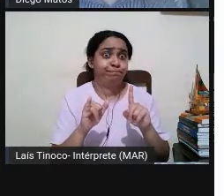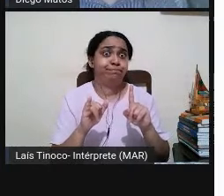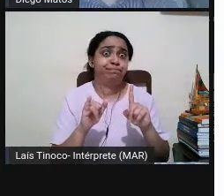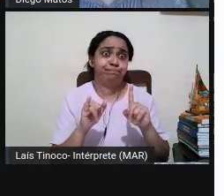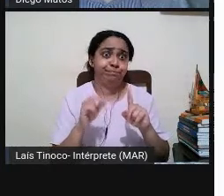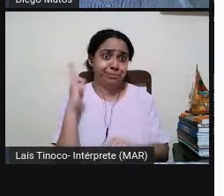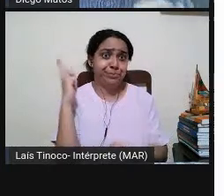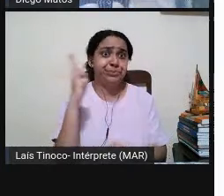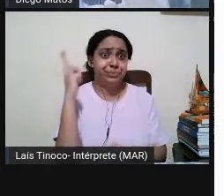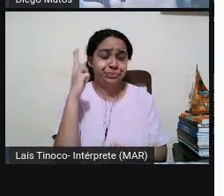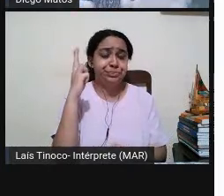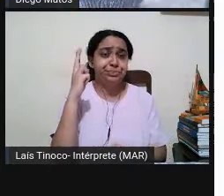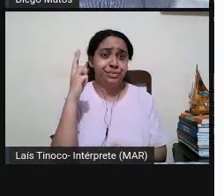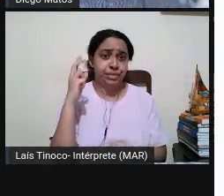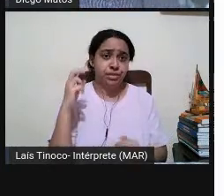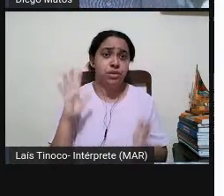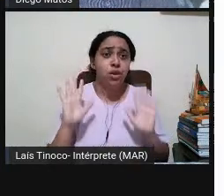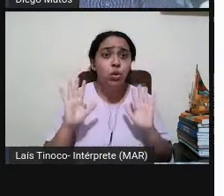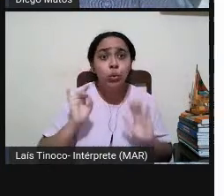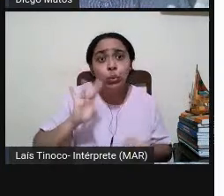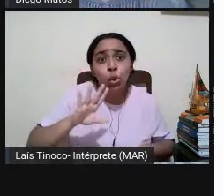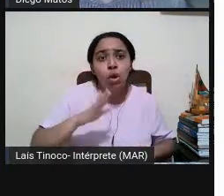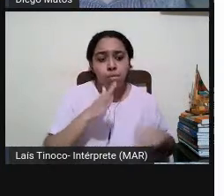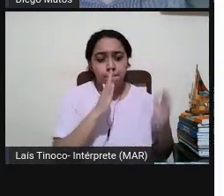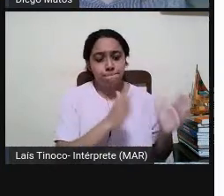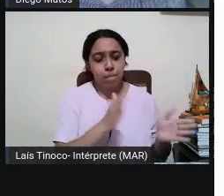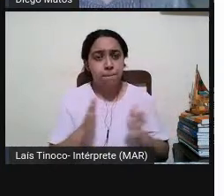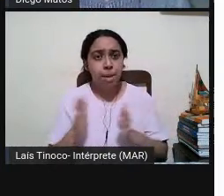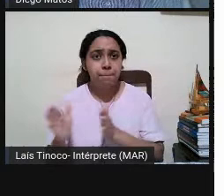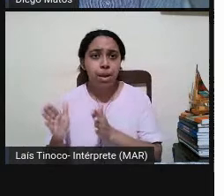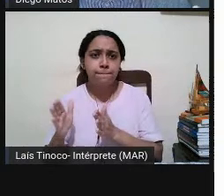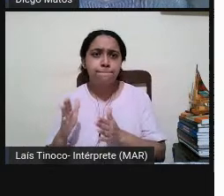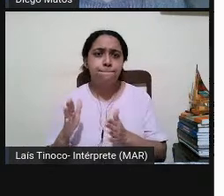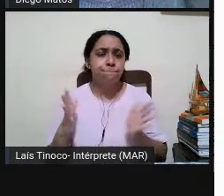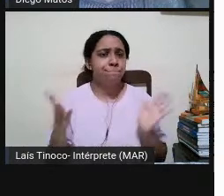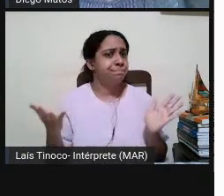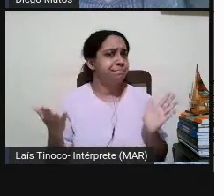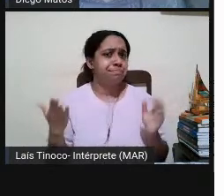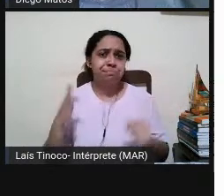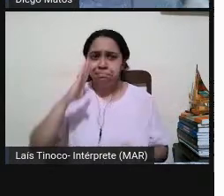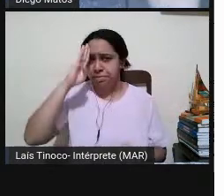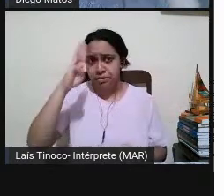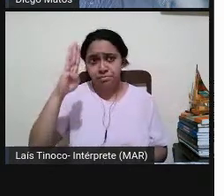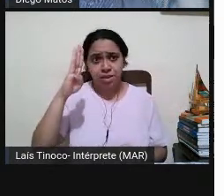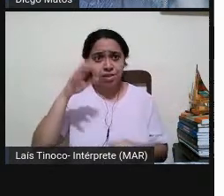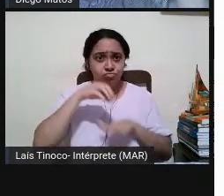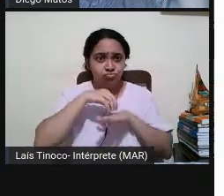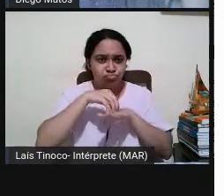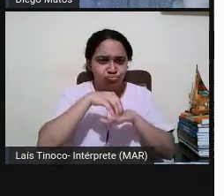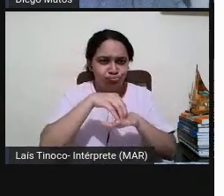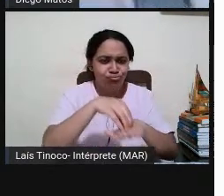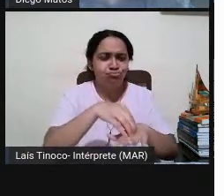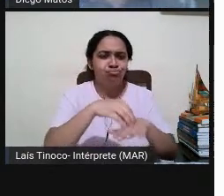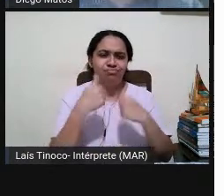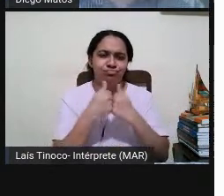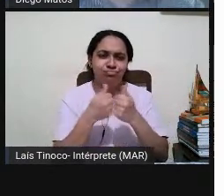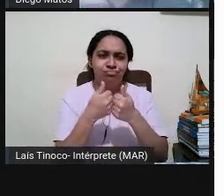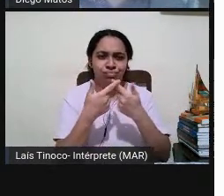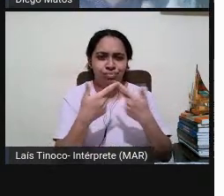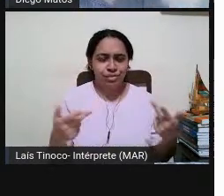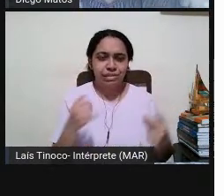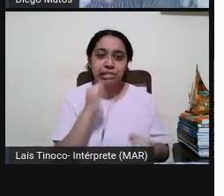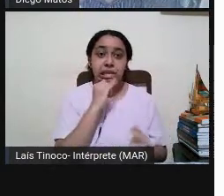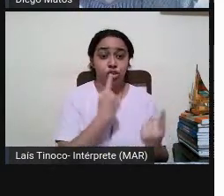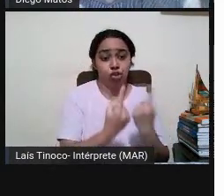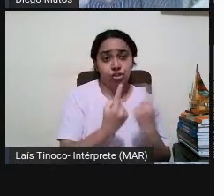Ela traz só nessa sequência aqui basicamente os principais modais de transporte então Estradas